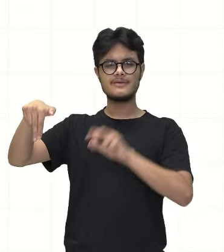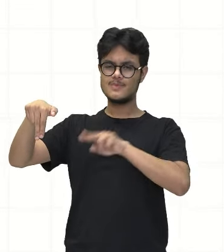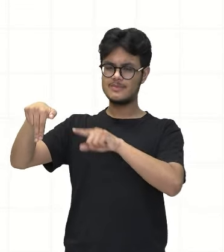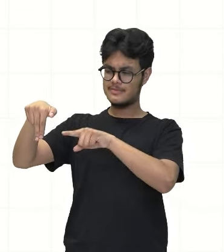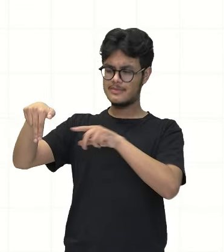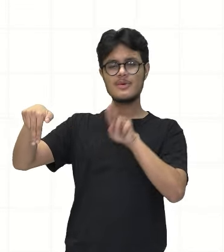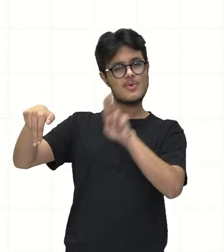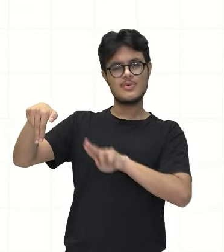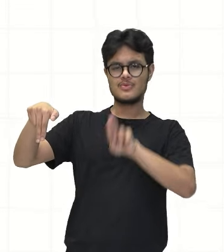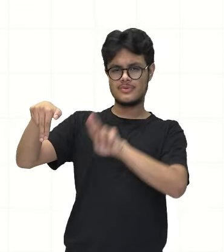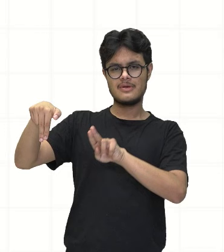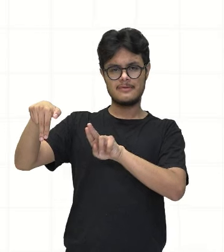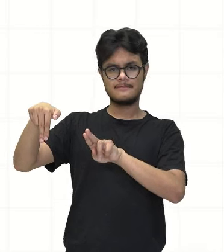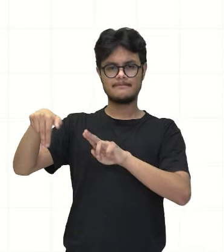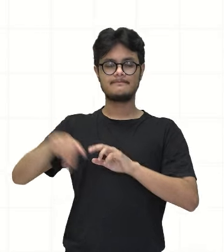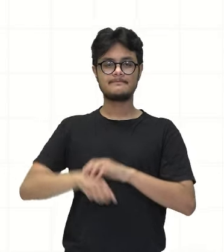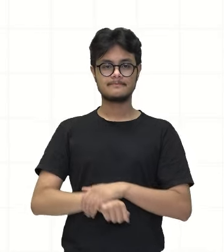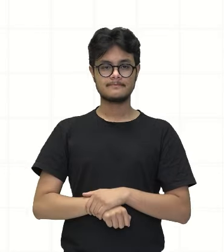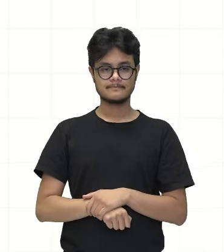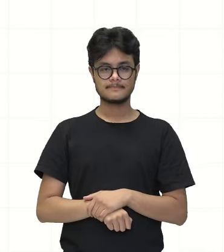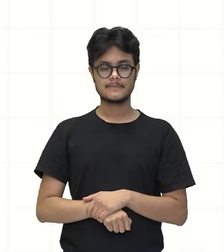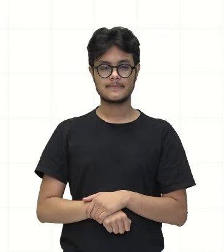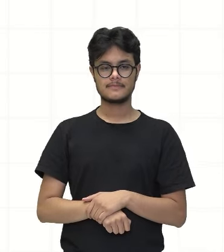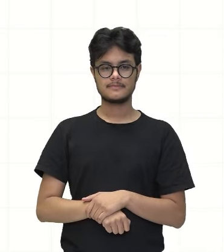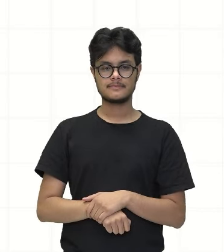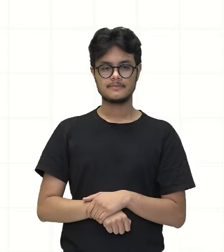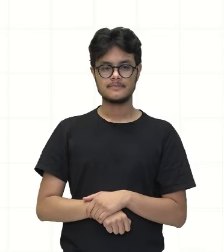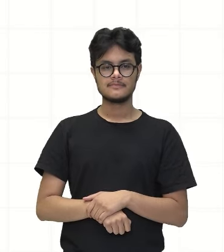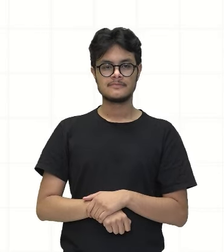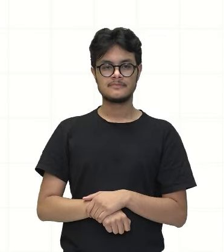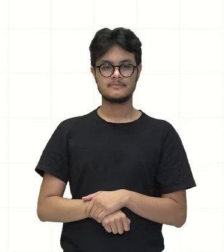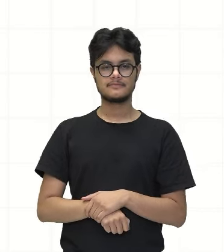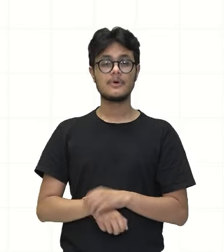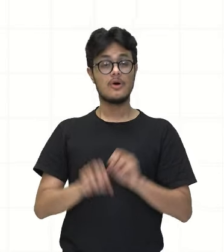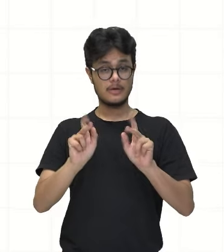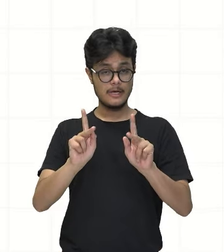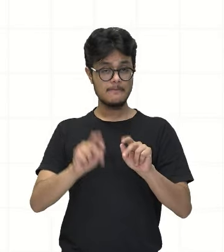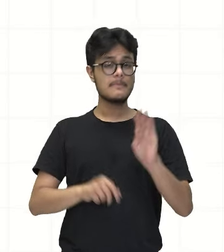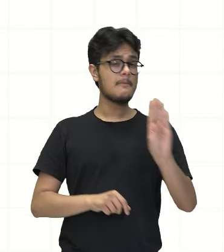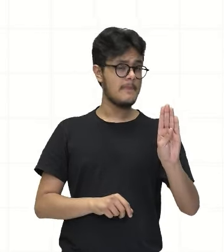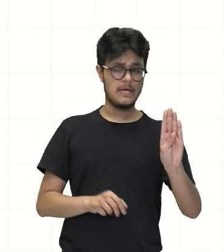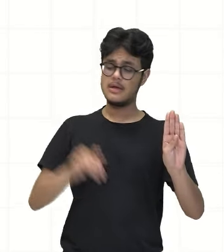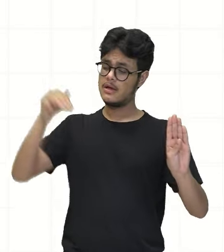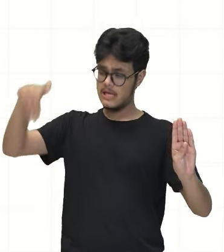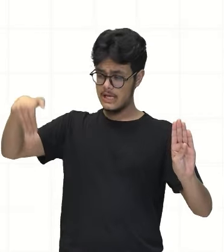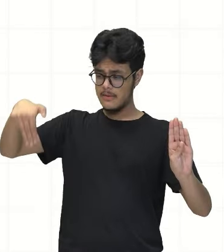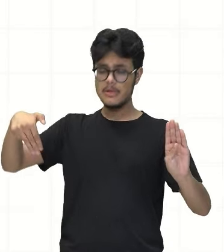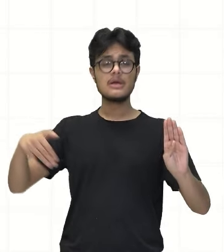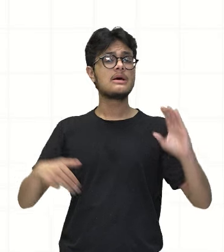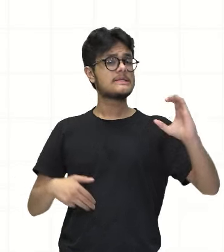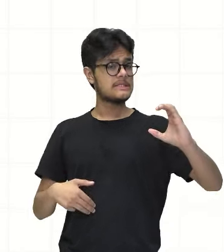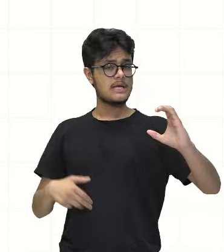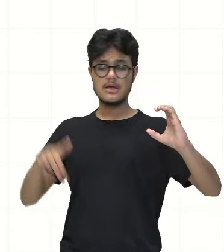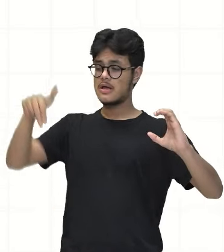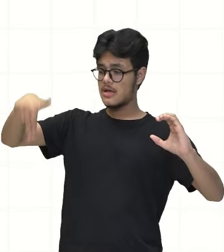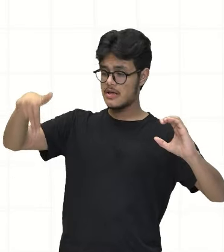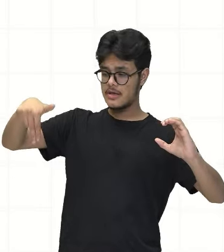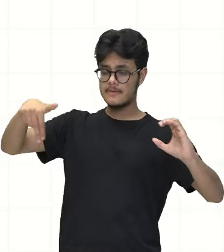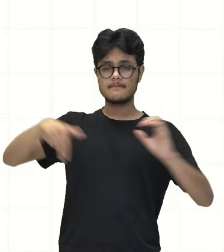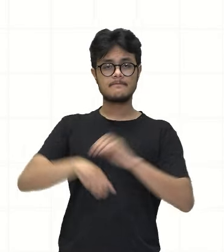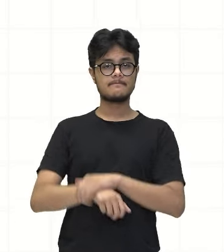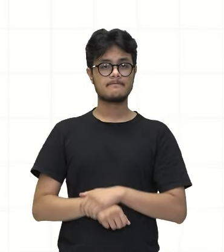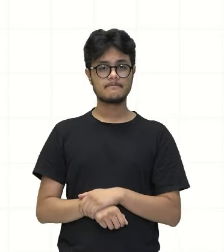essa projeção é do cateto C. Né? Então, dependendo da nossa identificação aí de letras no